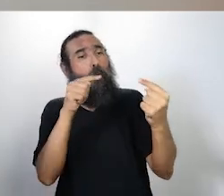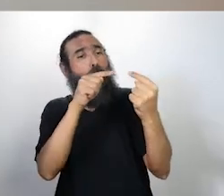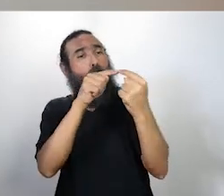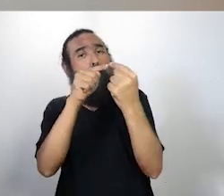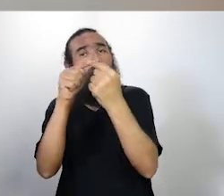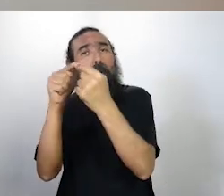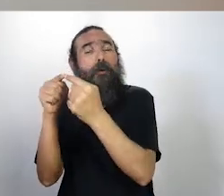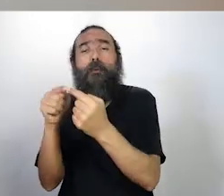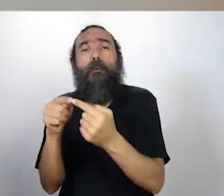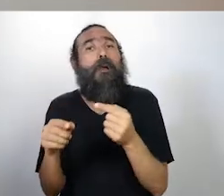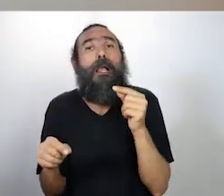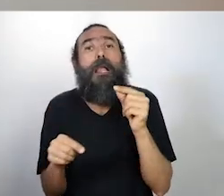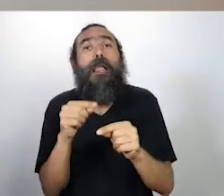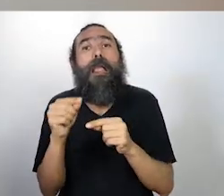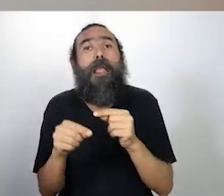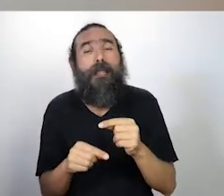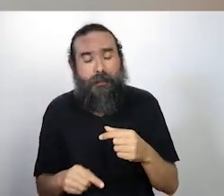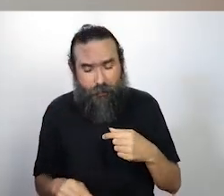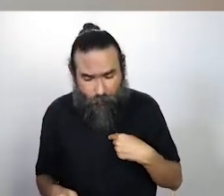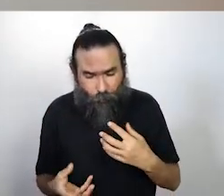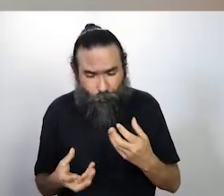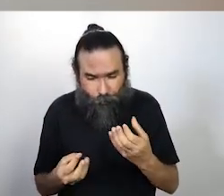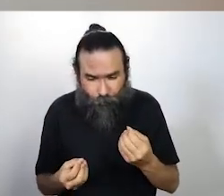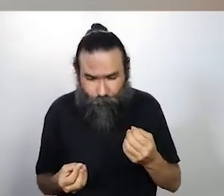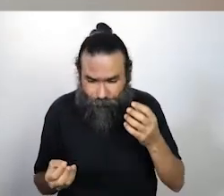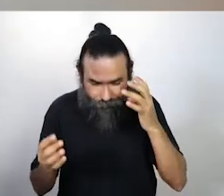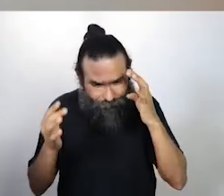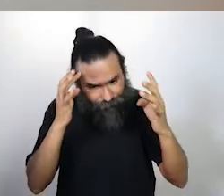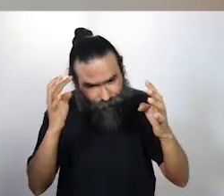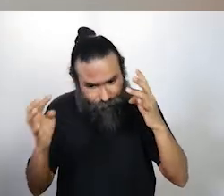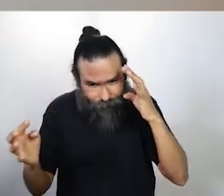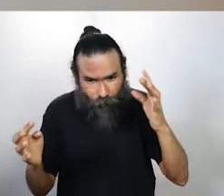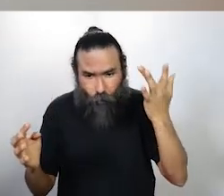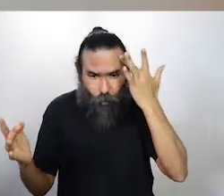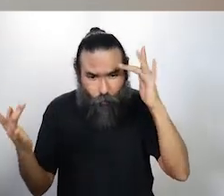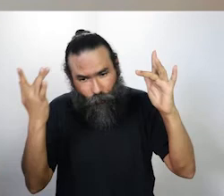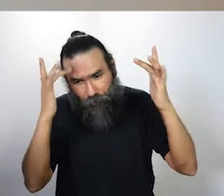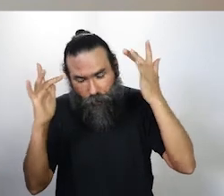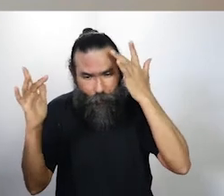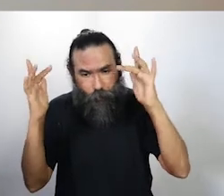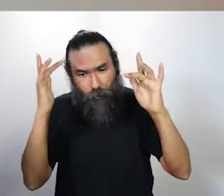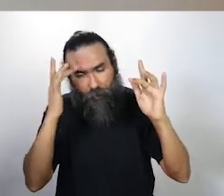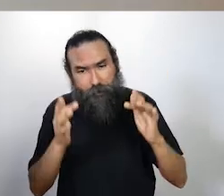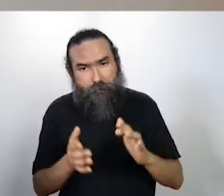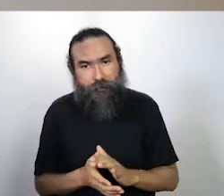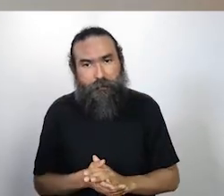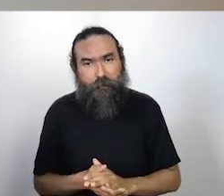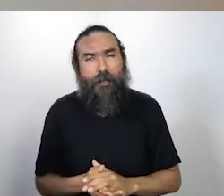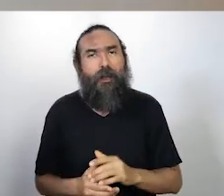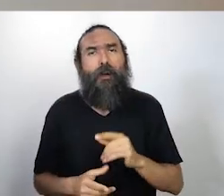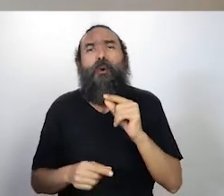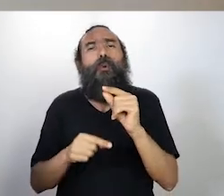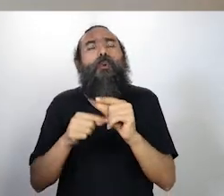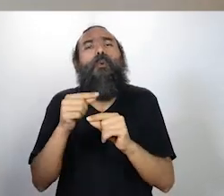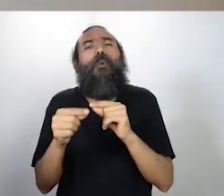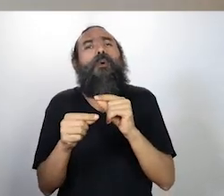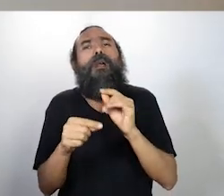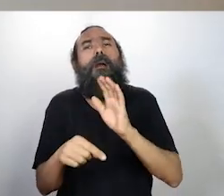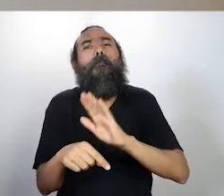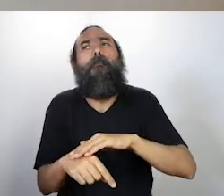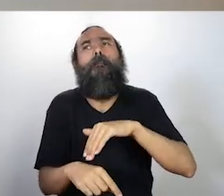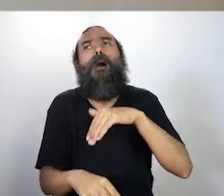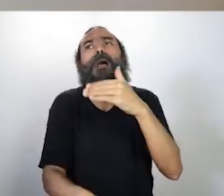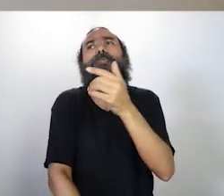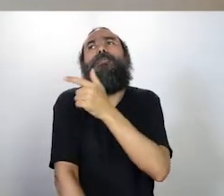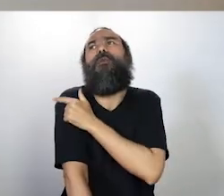com quem? Eu acho que há muitos questionamentos. Né? O que é esse mais educado?